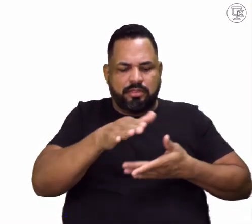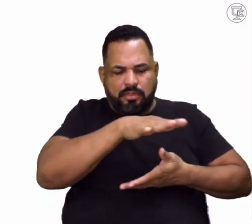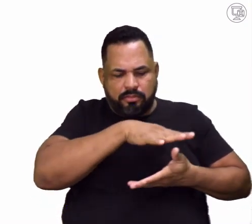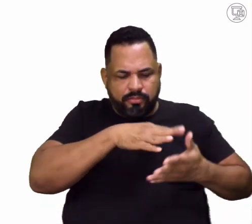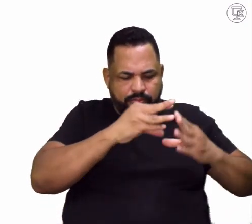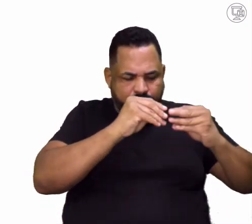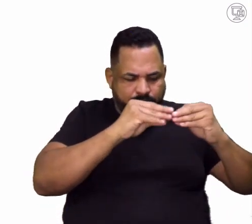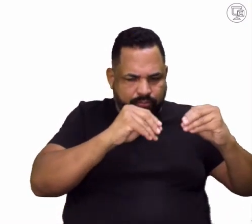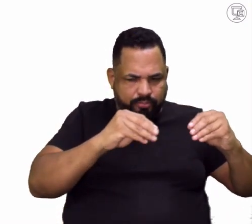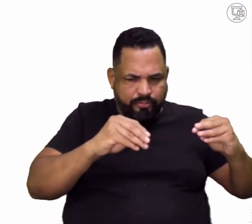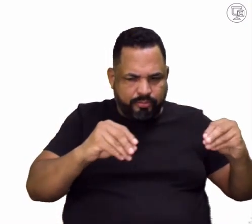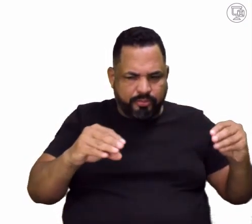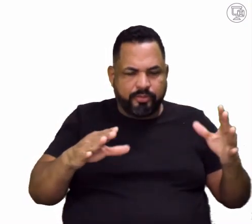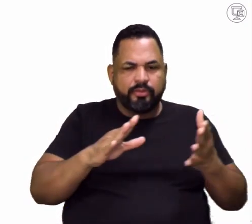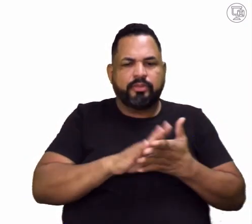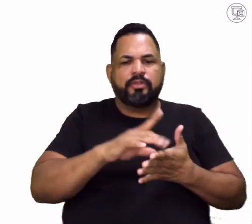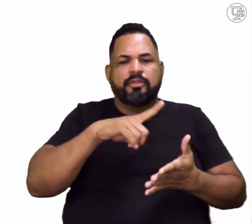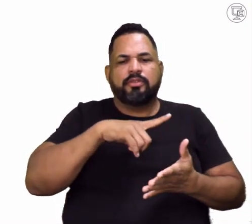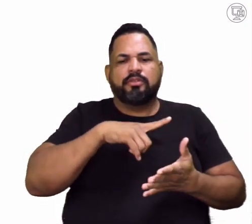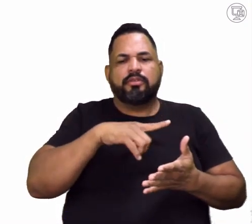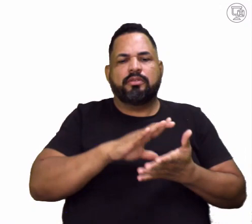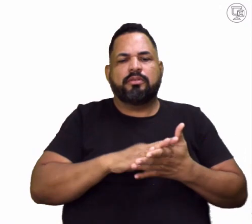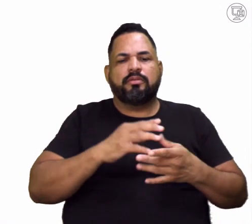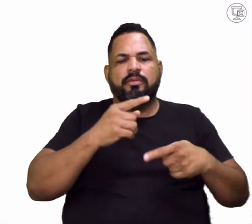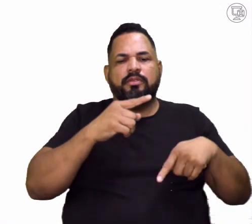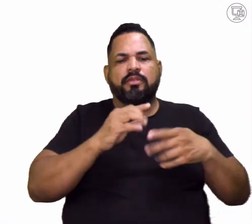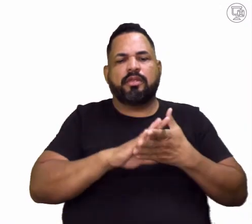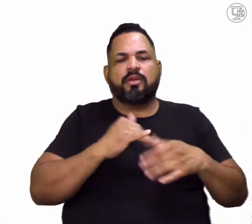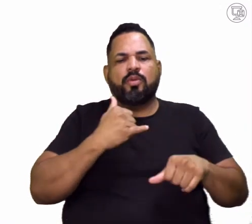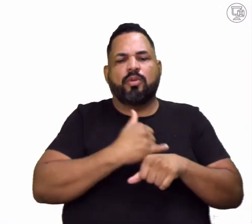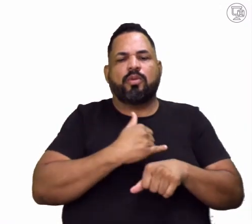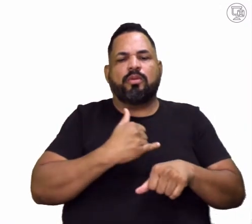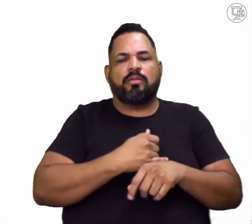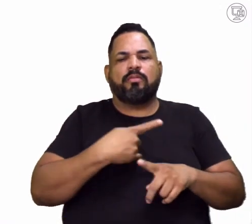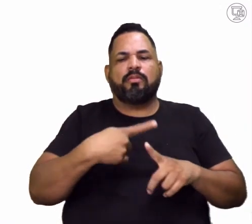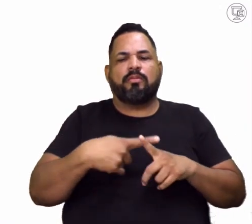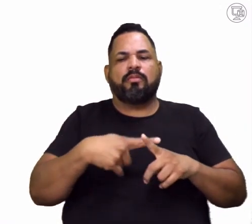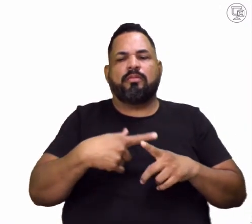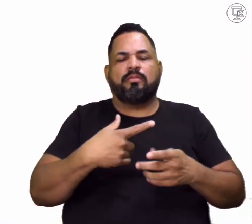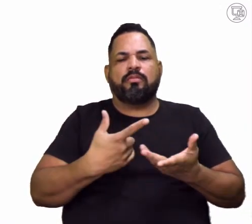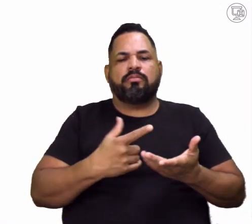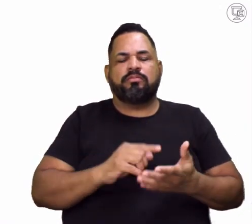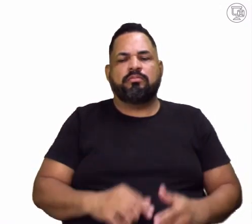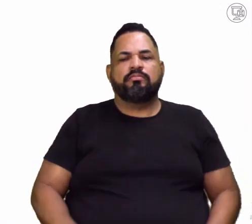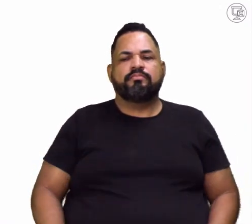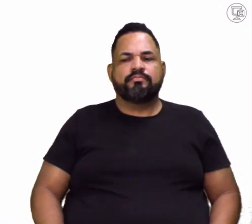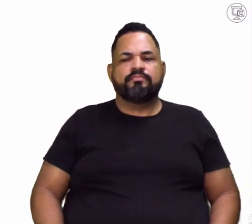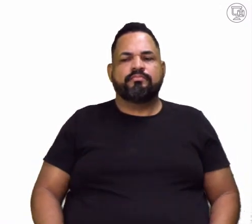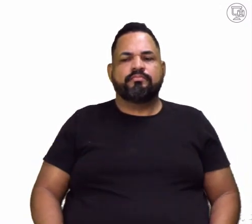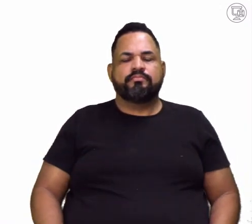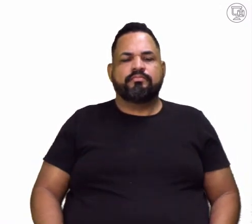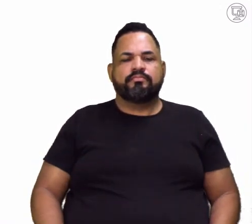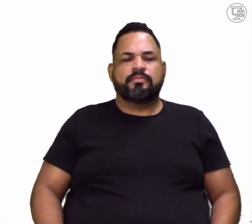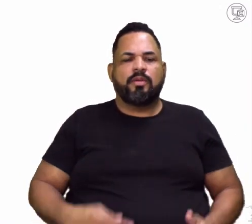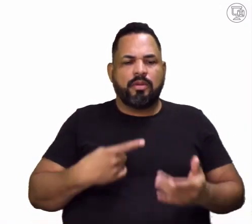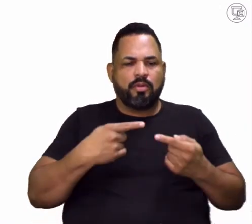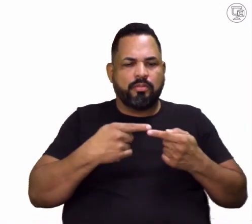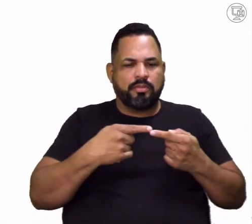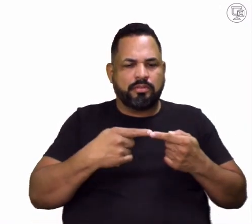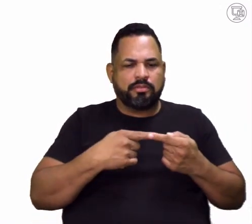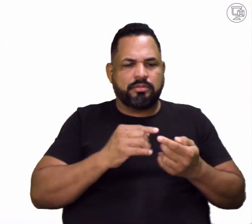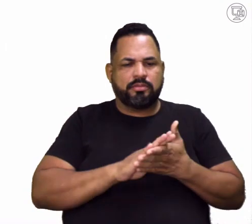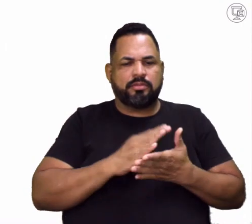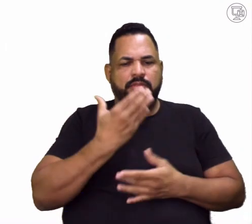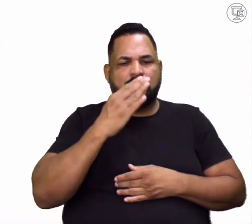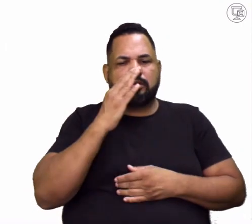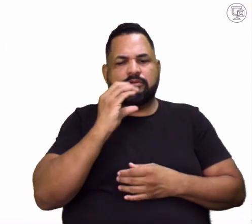que trata de uma combinação de concreto com aço porque o ferro em si só o ferro ele vai enferrujar né